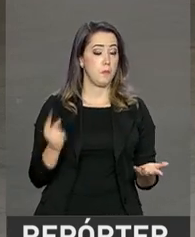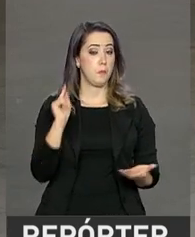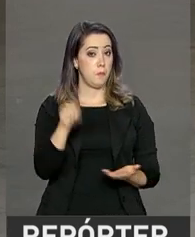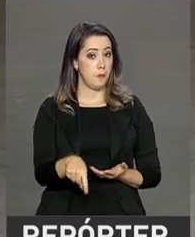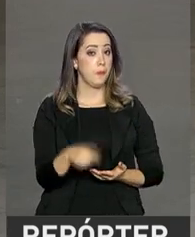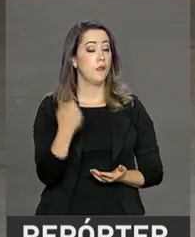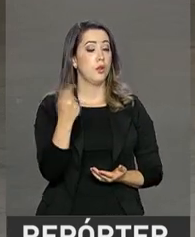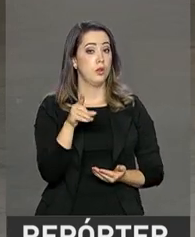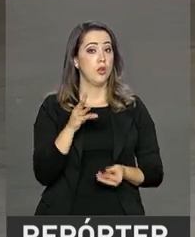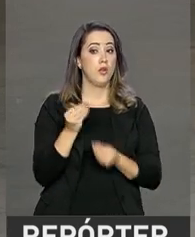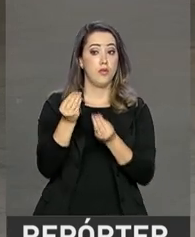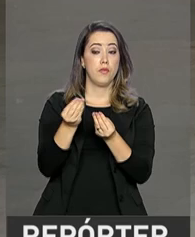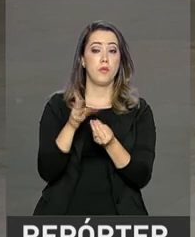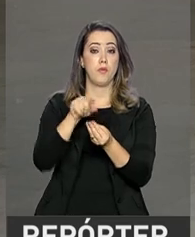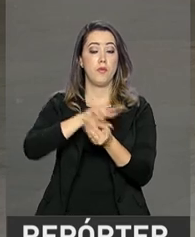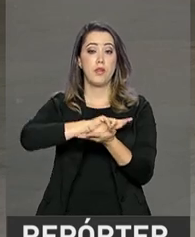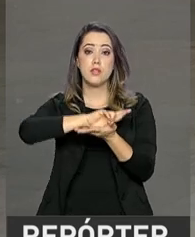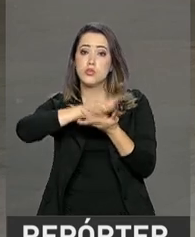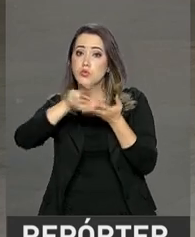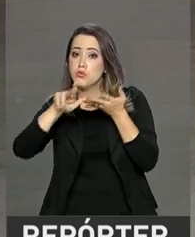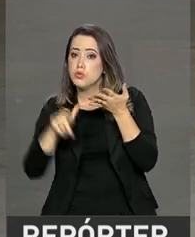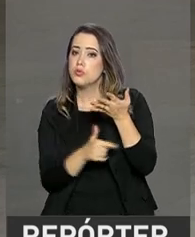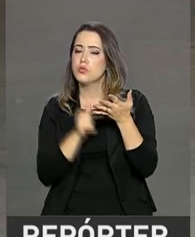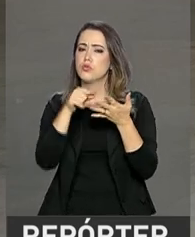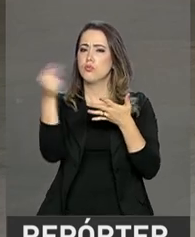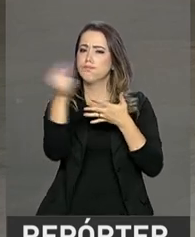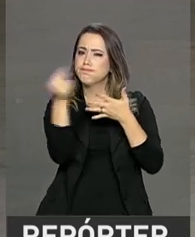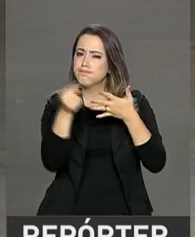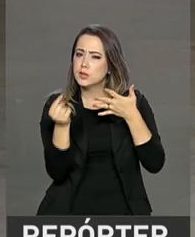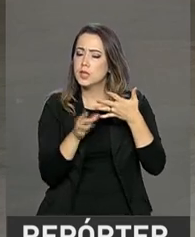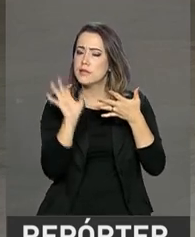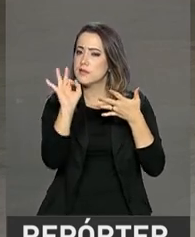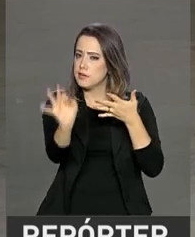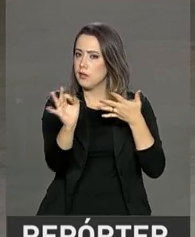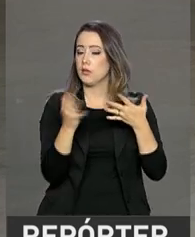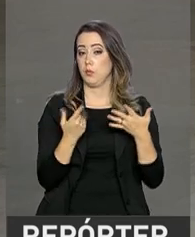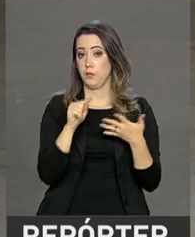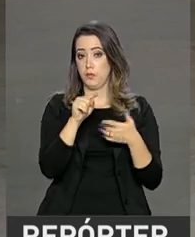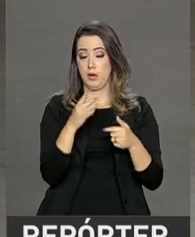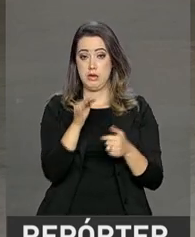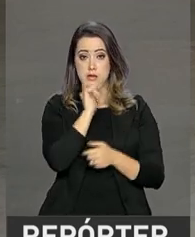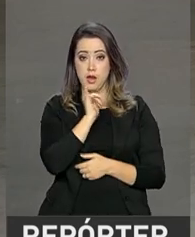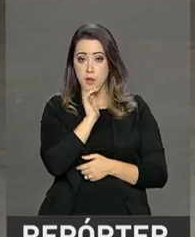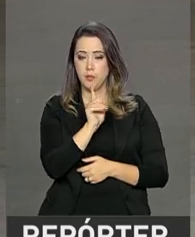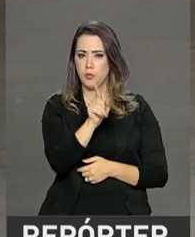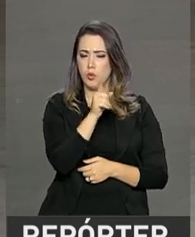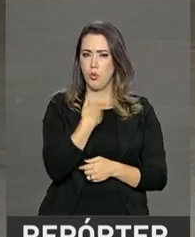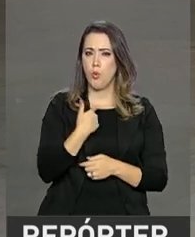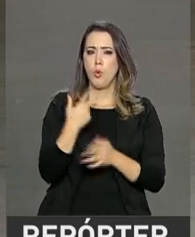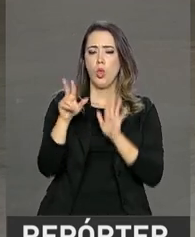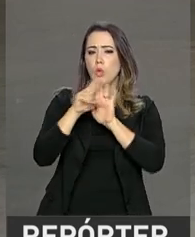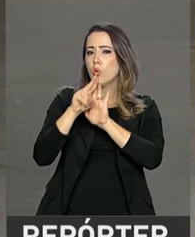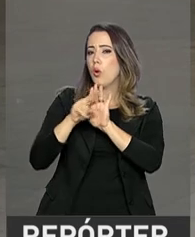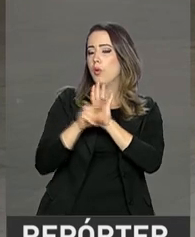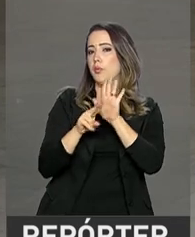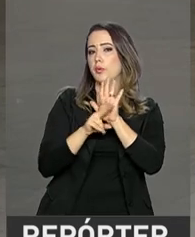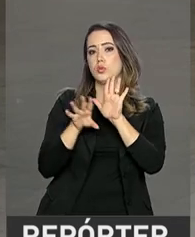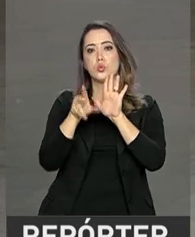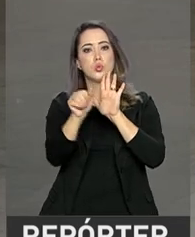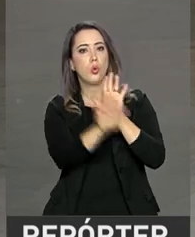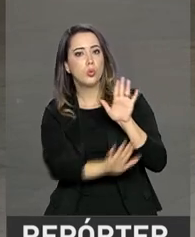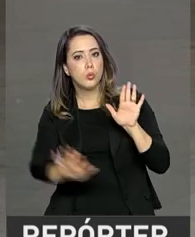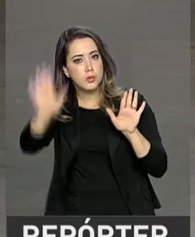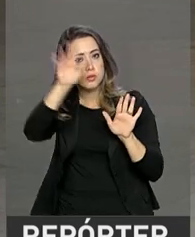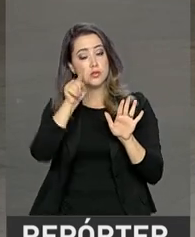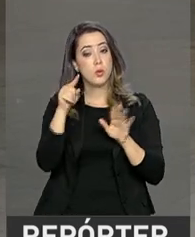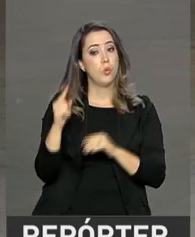Segurança Pública, ele vai ter algumas diretrizes bem definidas, como, por exemplo, padronizar procedimentos em todo o país, fazer